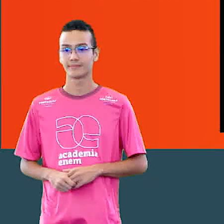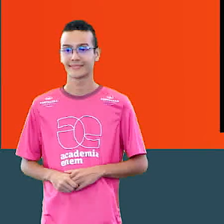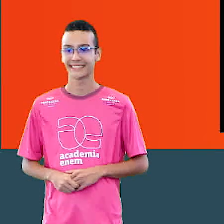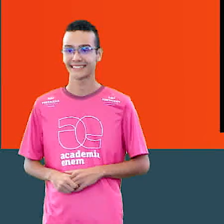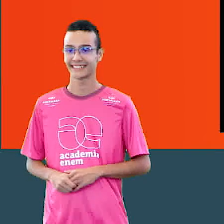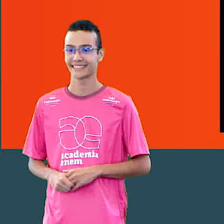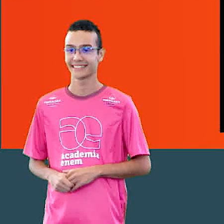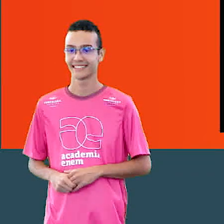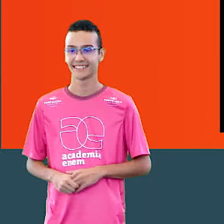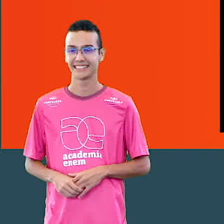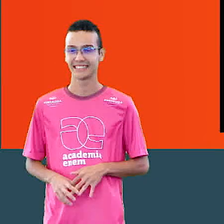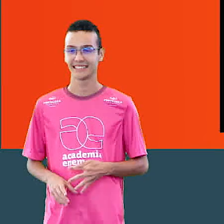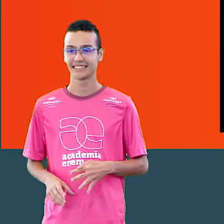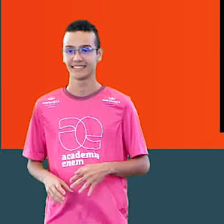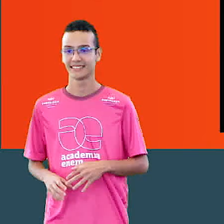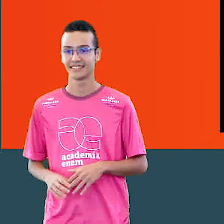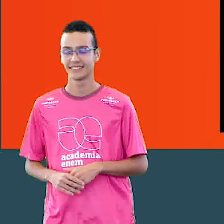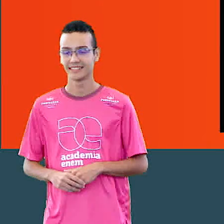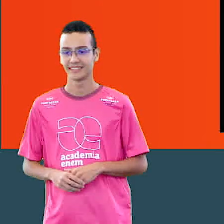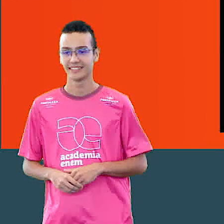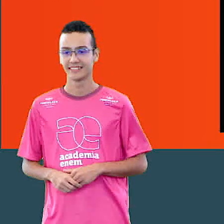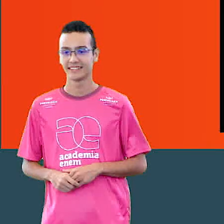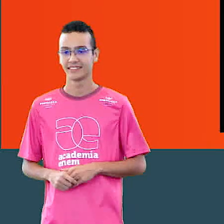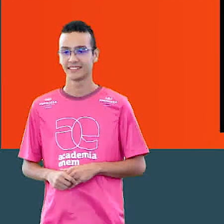Não estou fazendo nada.